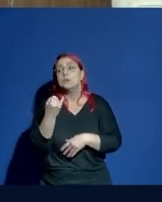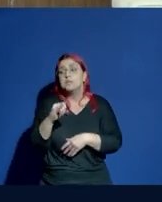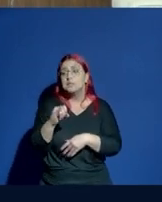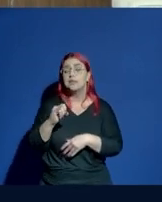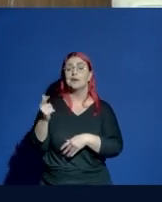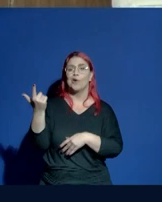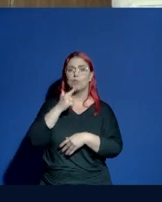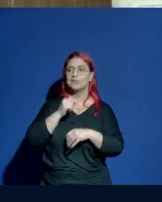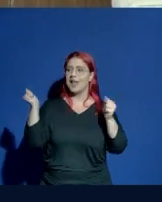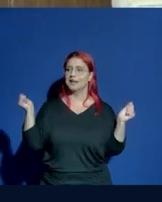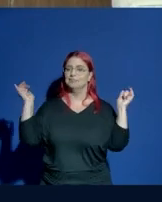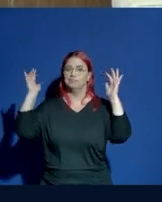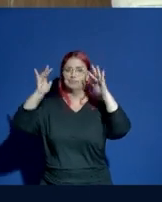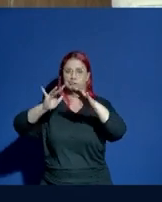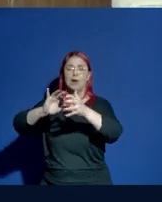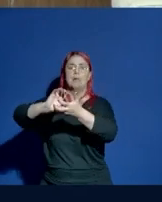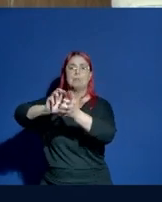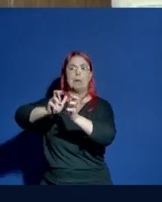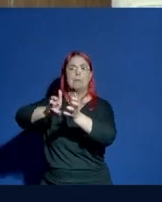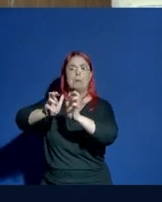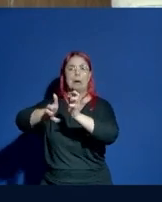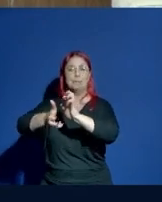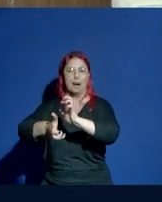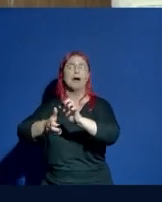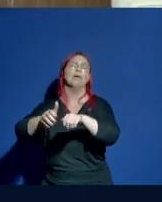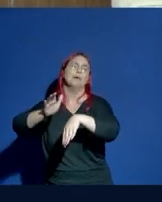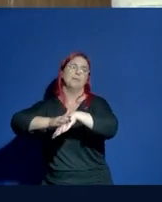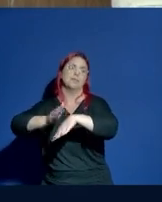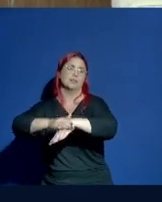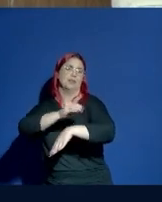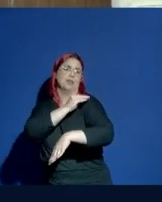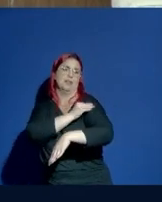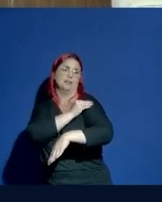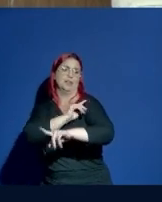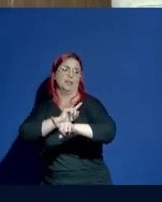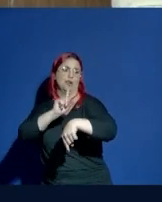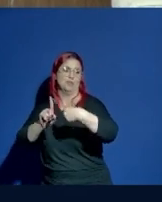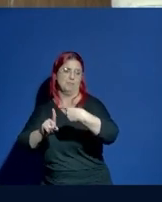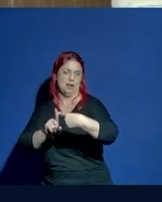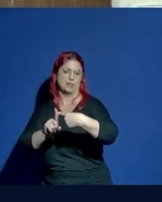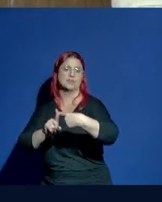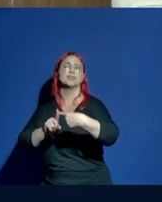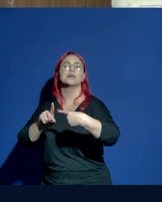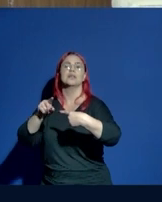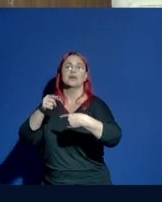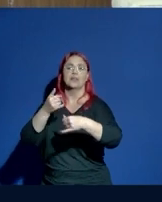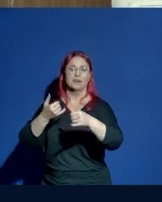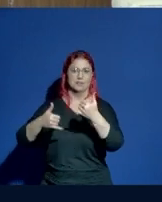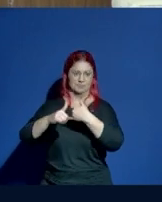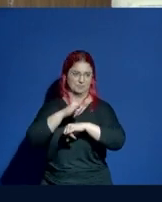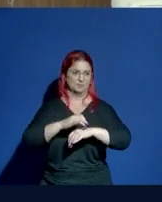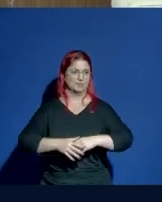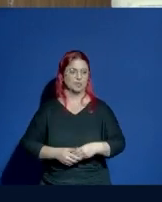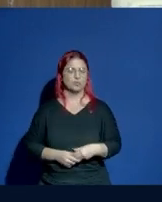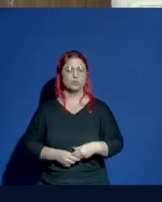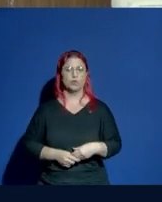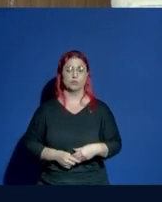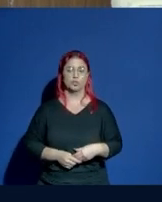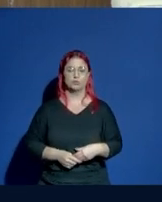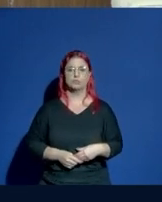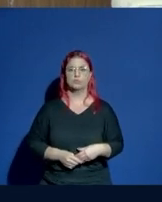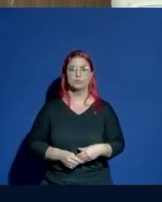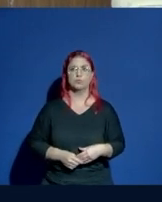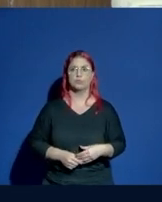cana que temos para moenda para fazer etanol e açúcar e aí acho que a nossa participação tem sido muito efetiva e o nosso crescimento vem disso